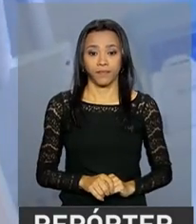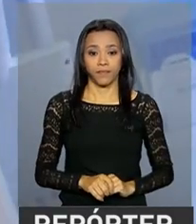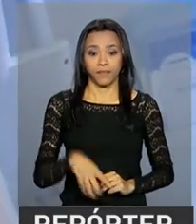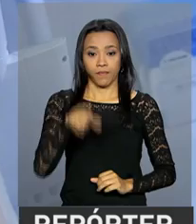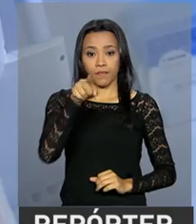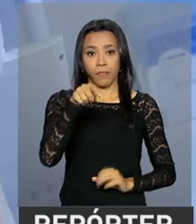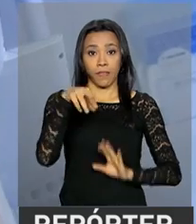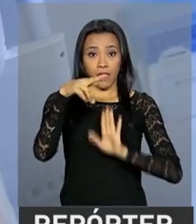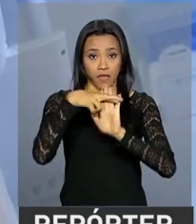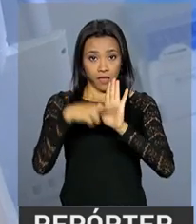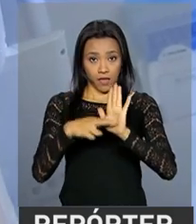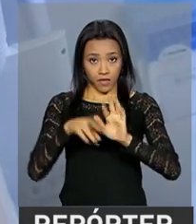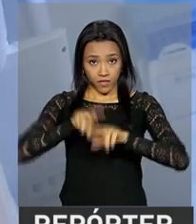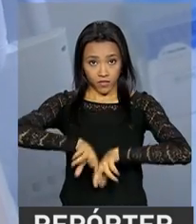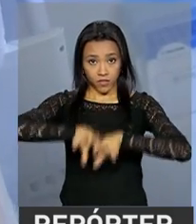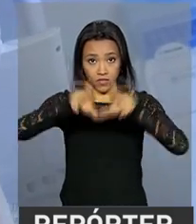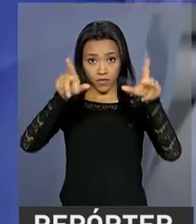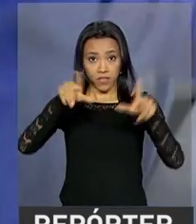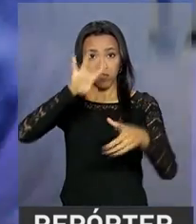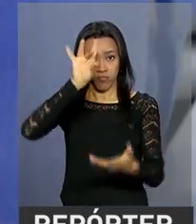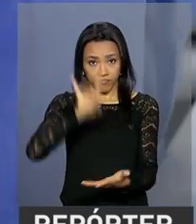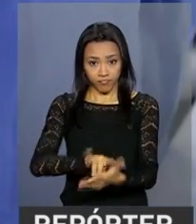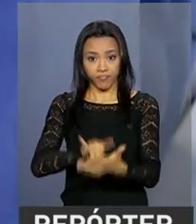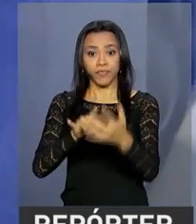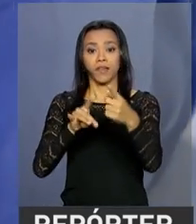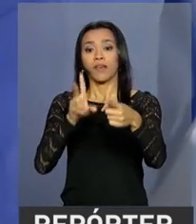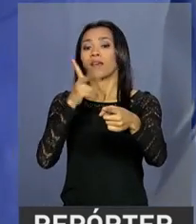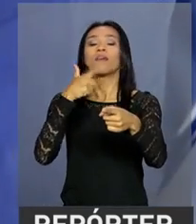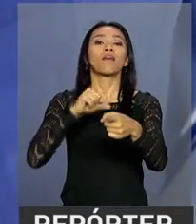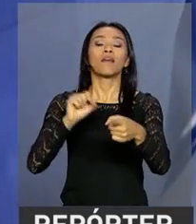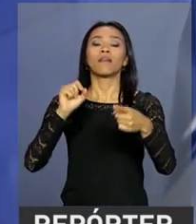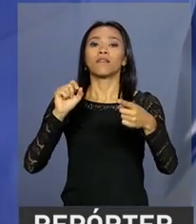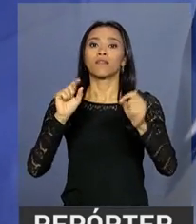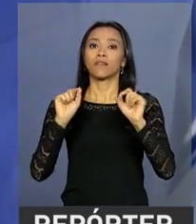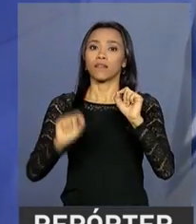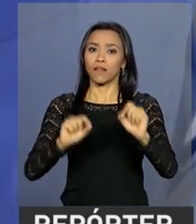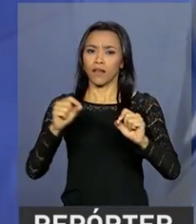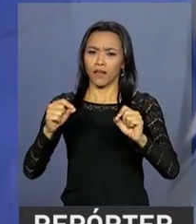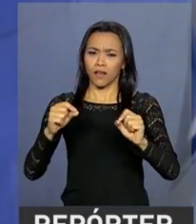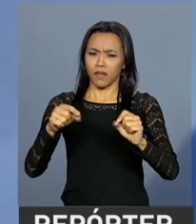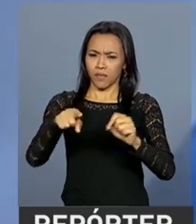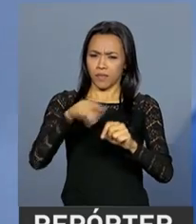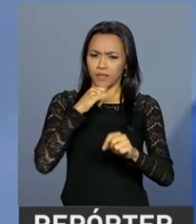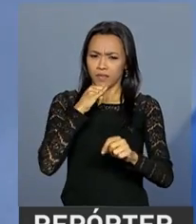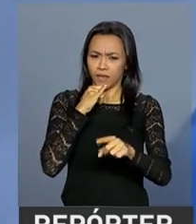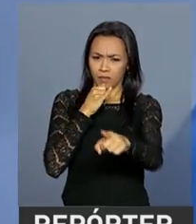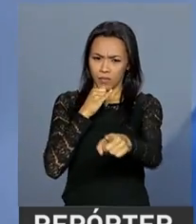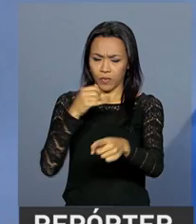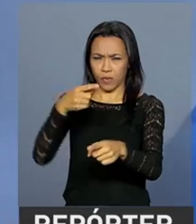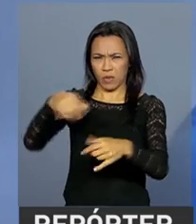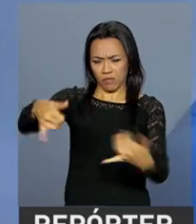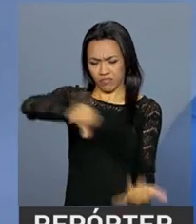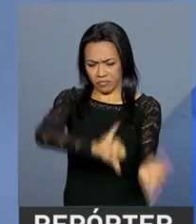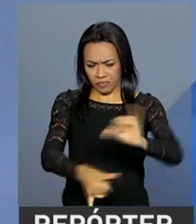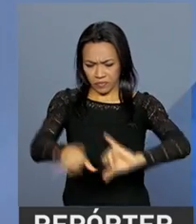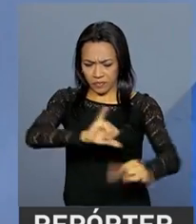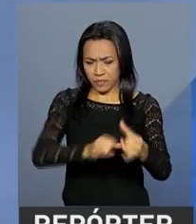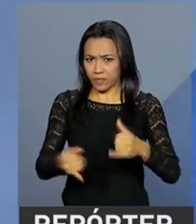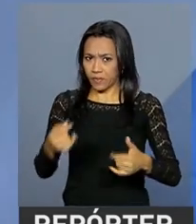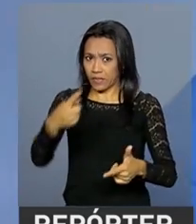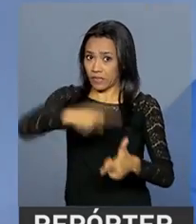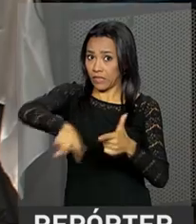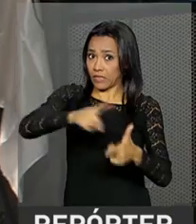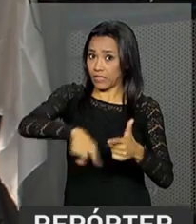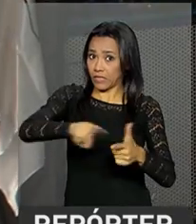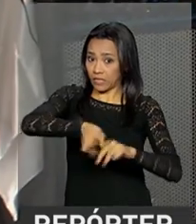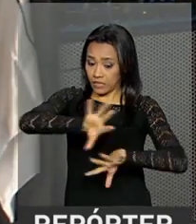Regras diferenciadas para quem, de fato, está exposto a agentes que fazem mal à saúde, como produtos químicos ou